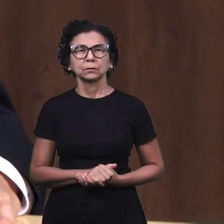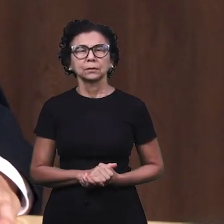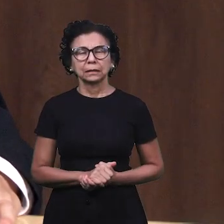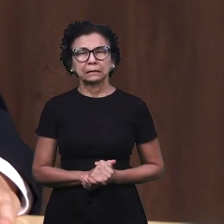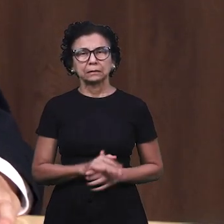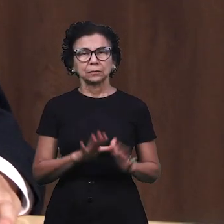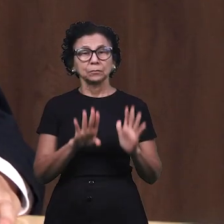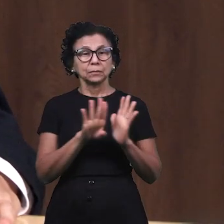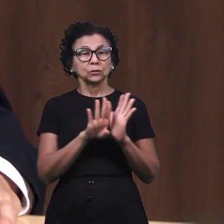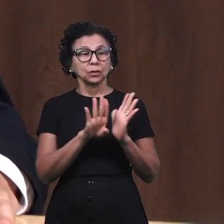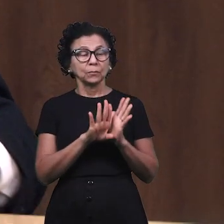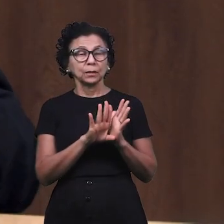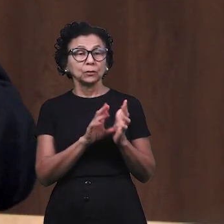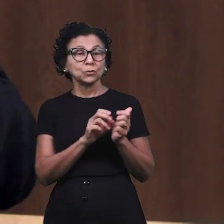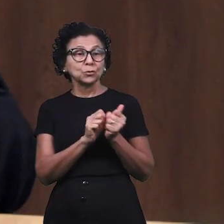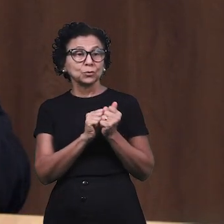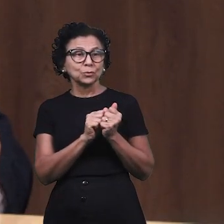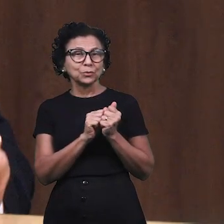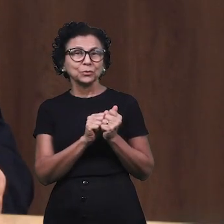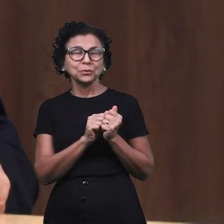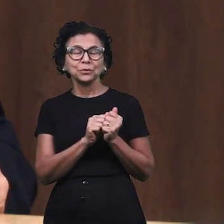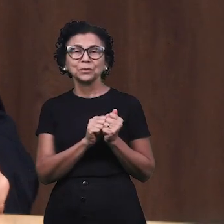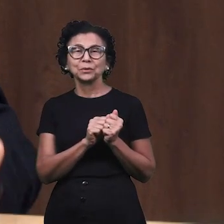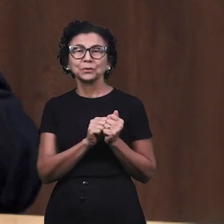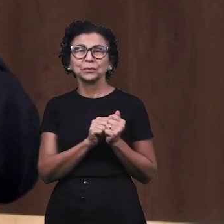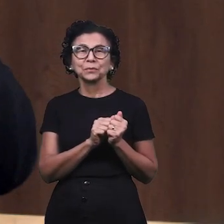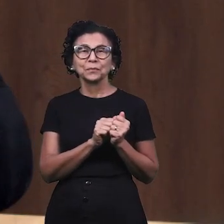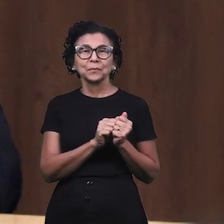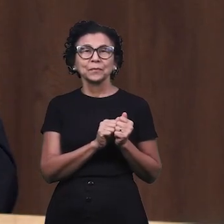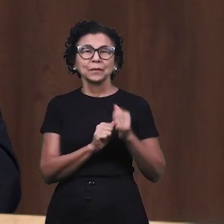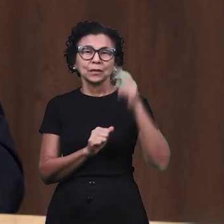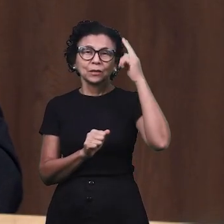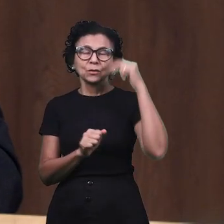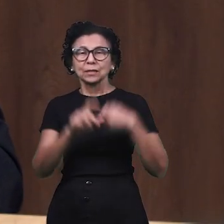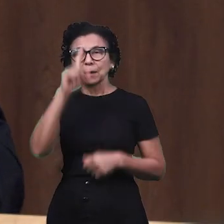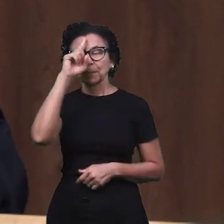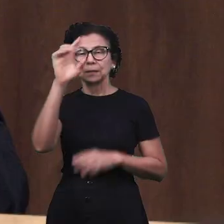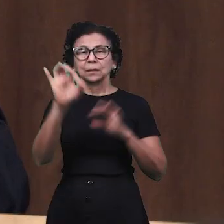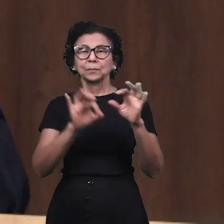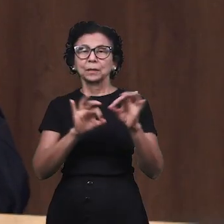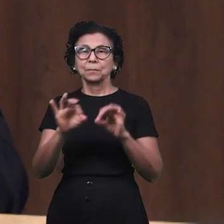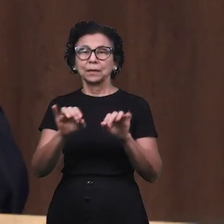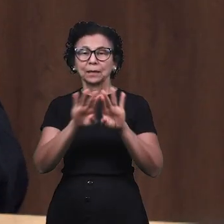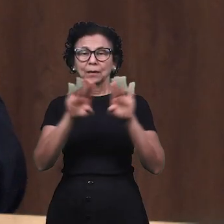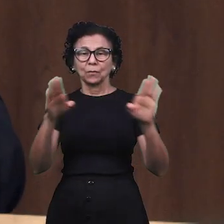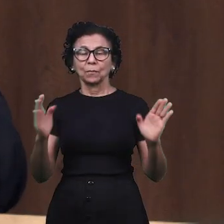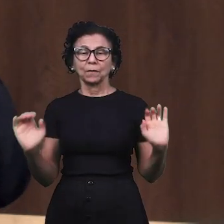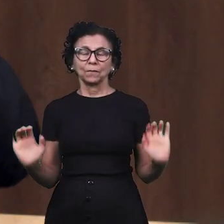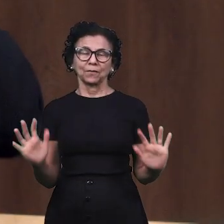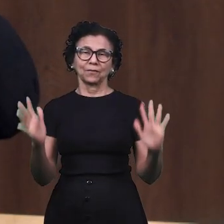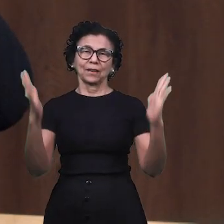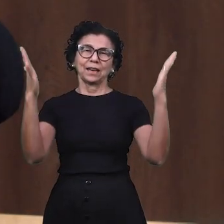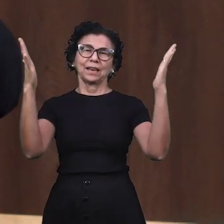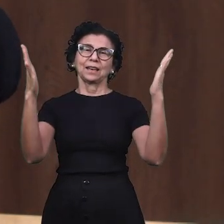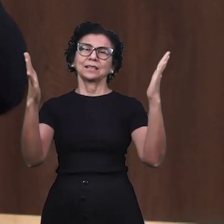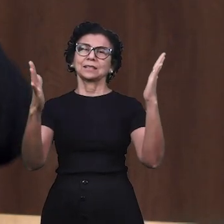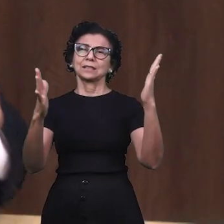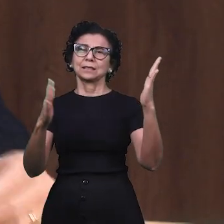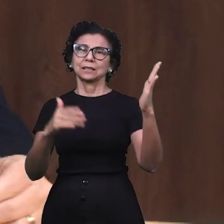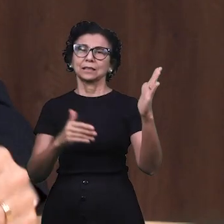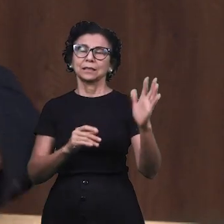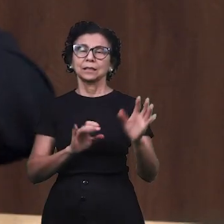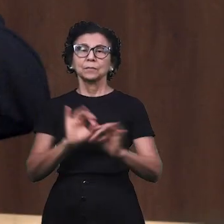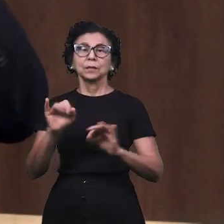dos irmãos, sabe, a primeira coisa que ele manda fazer é um banquete. Tem até um texto que diz assim, preparai